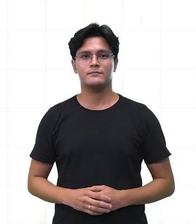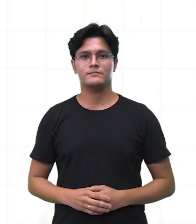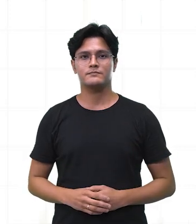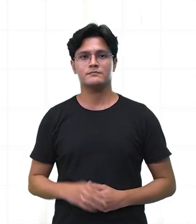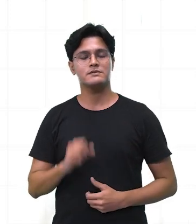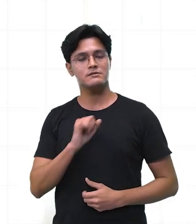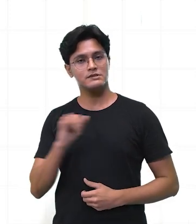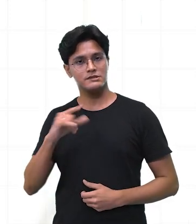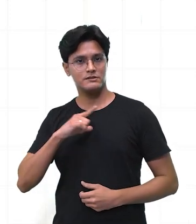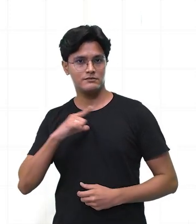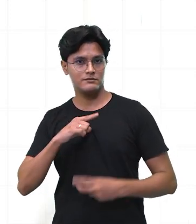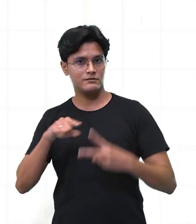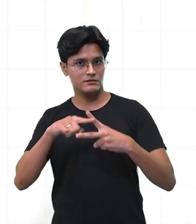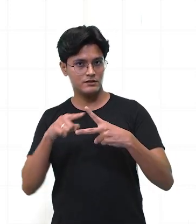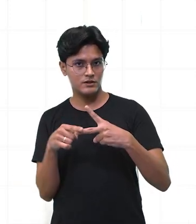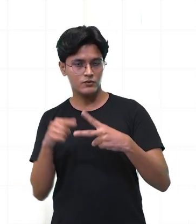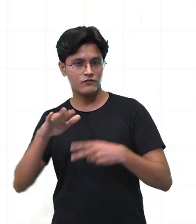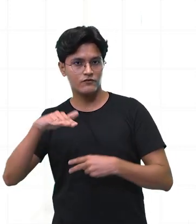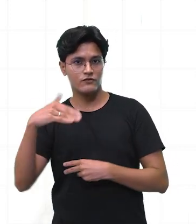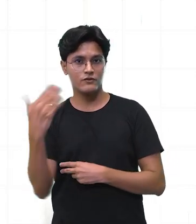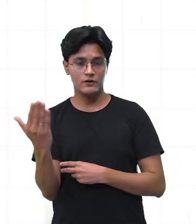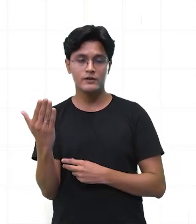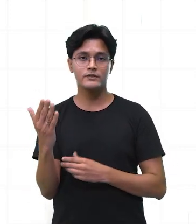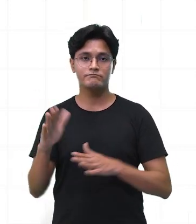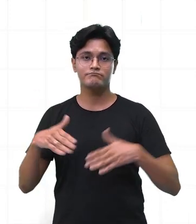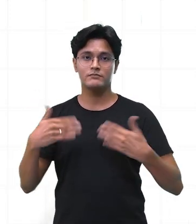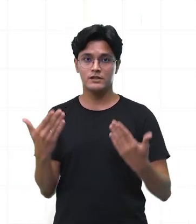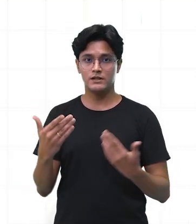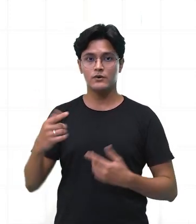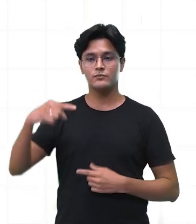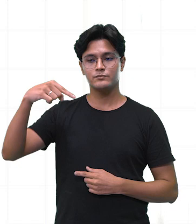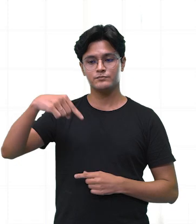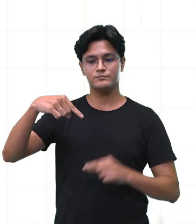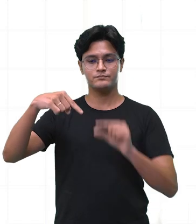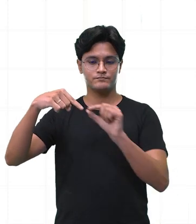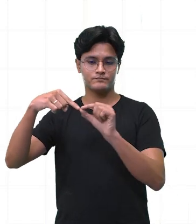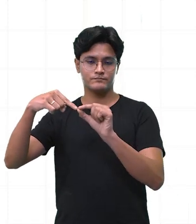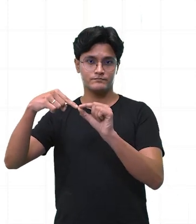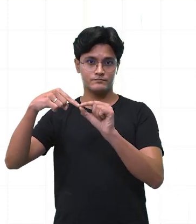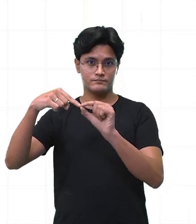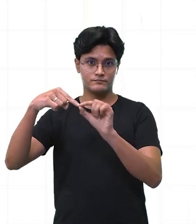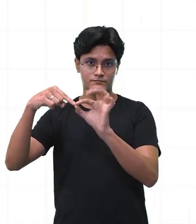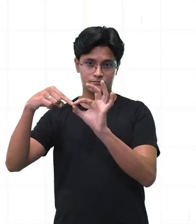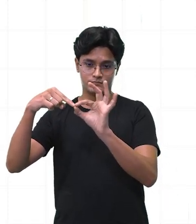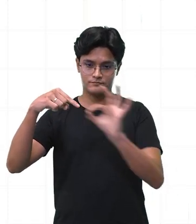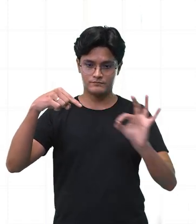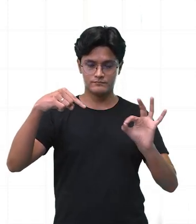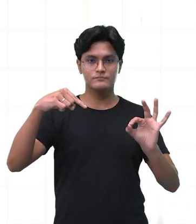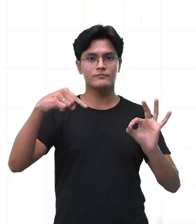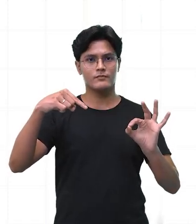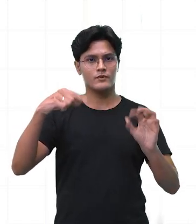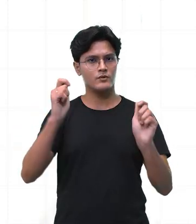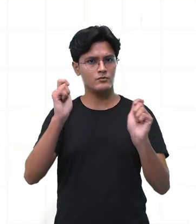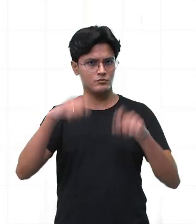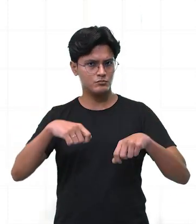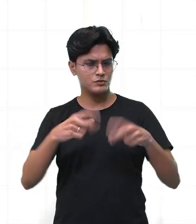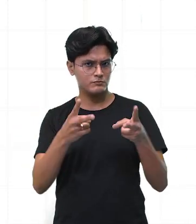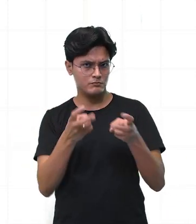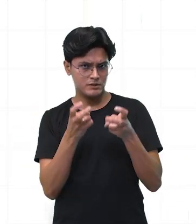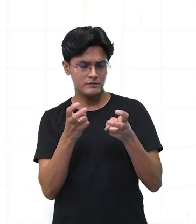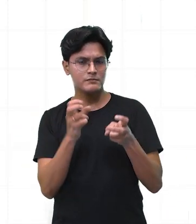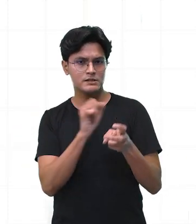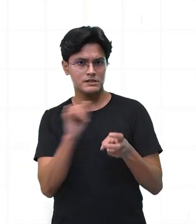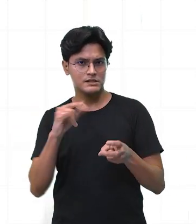o ângulo externo, veja. Então, a partir daí, eu posso chegar no valor do